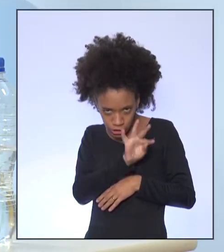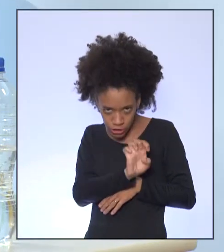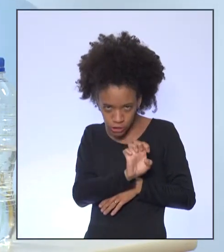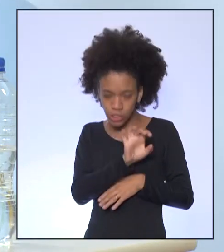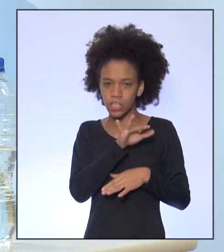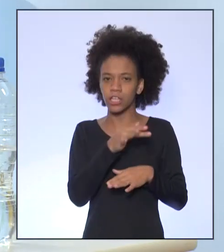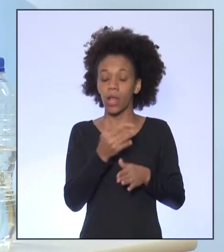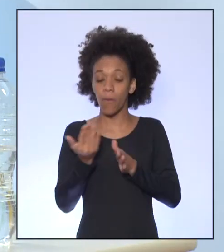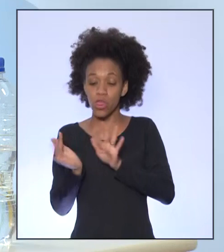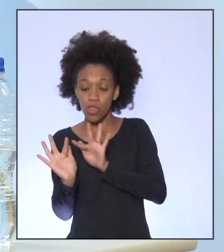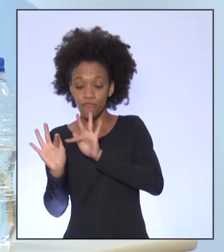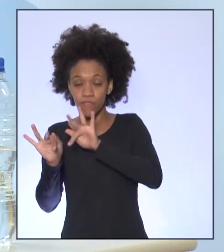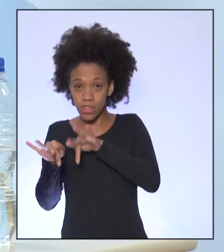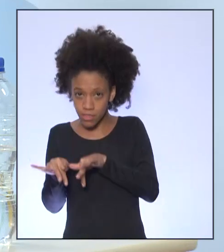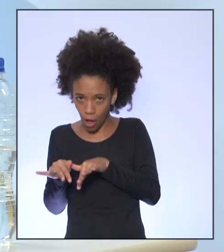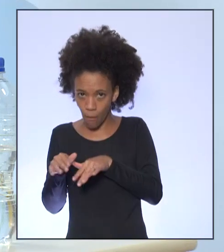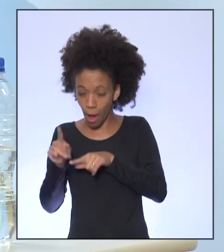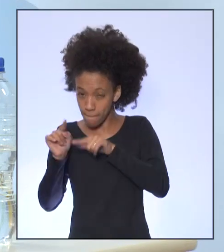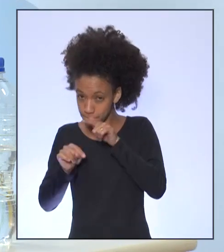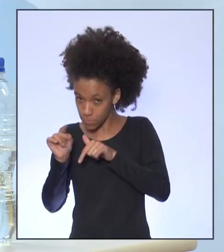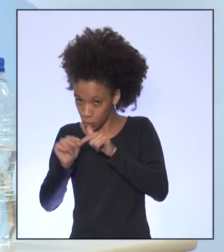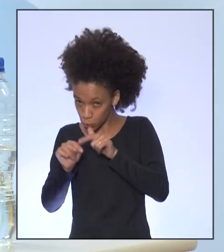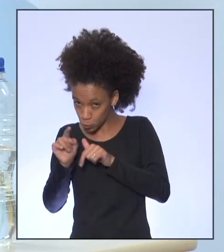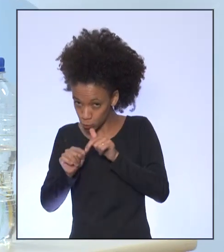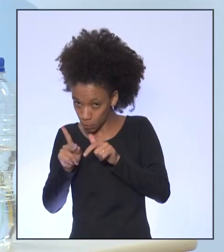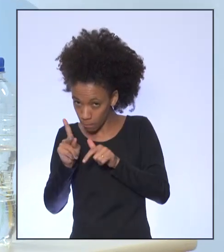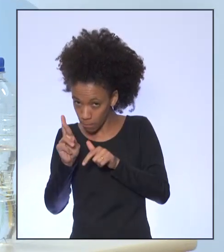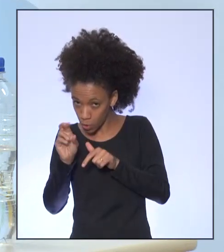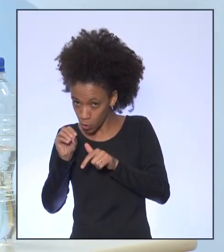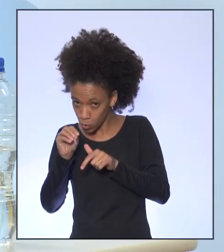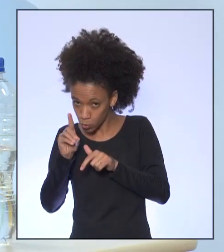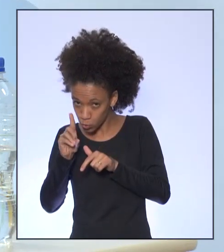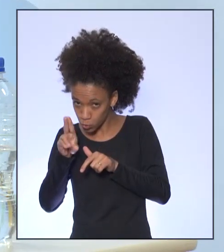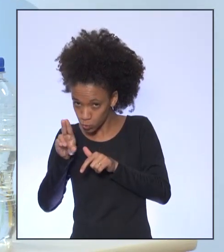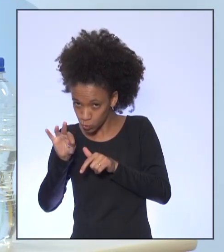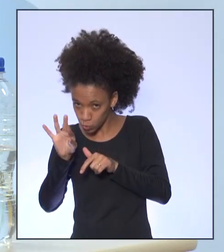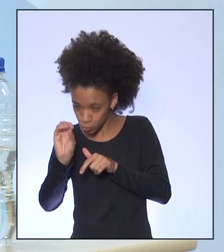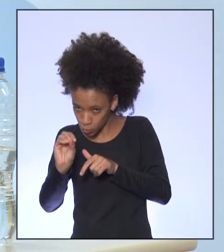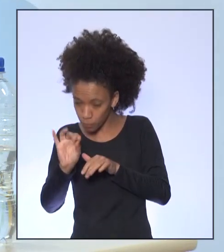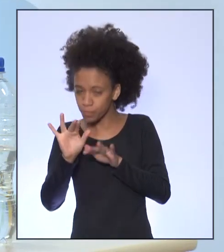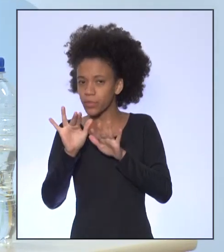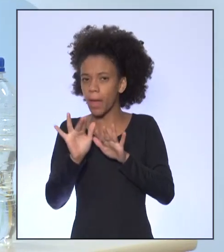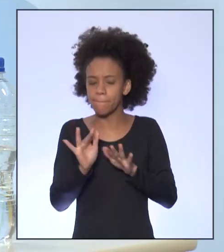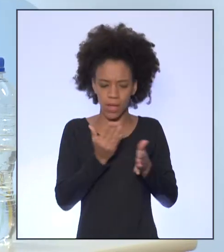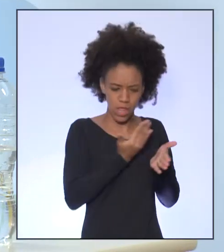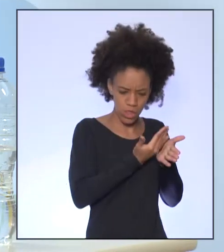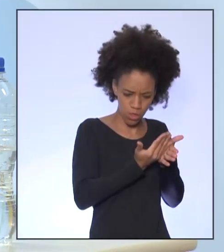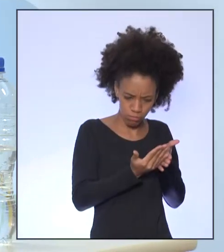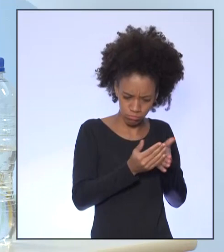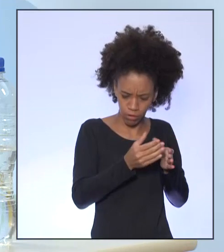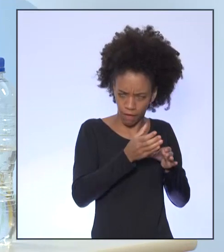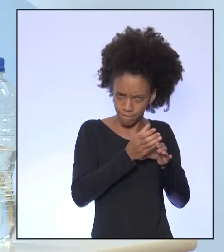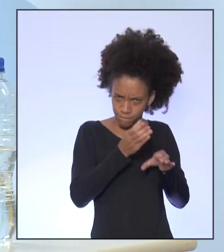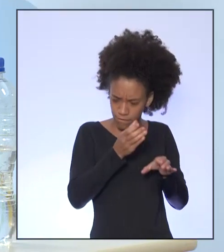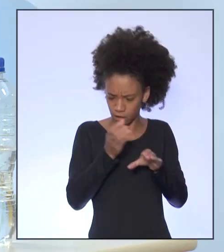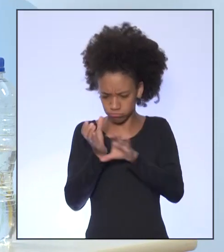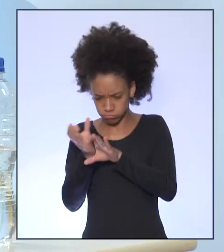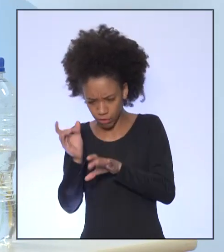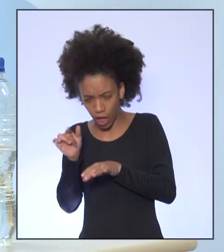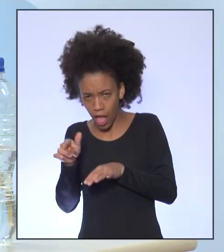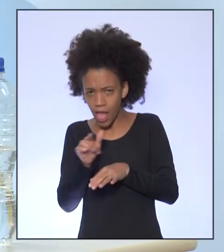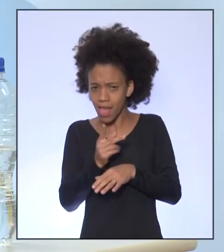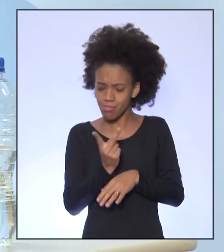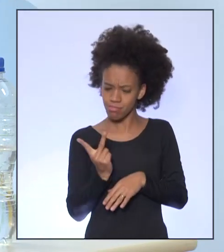da reação são os nossos produtos. Na transformação física, os nossos reagentes e os nossos produtos, eles têm a